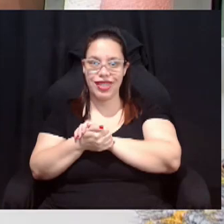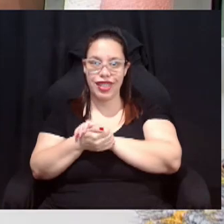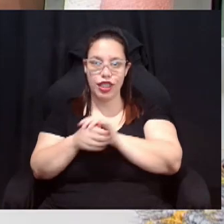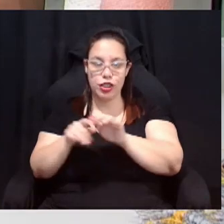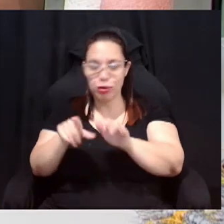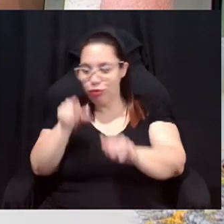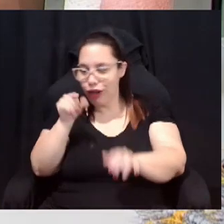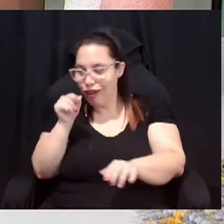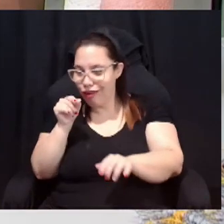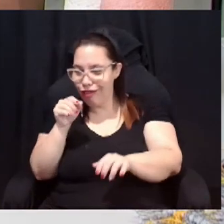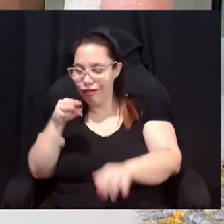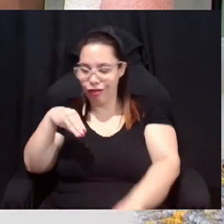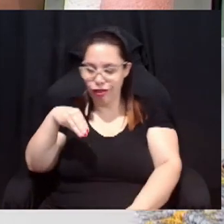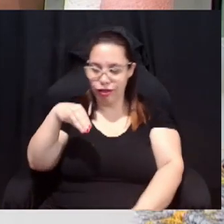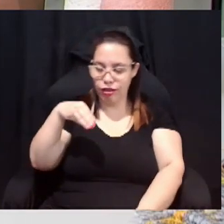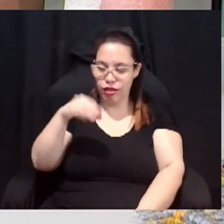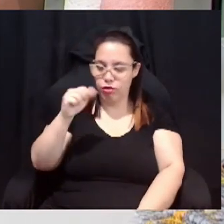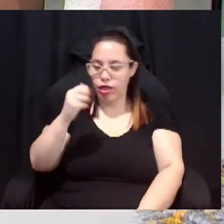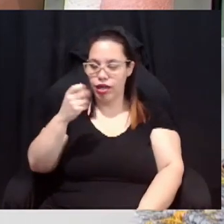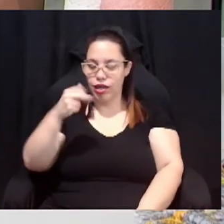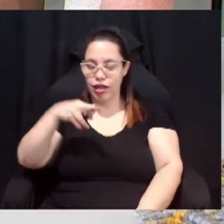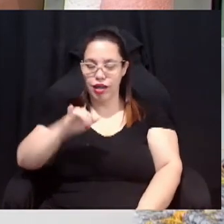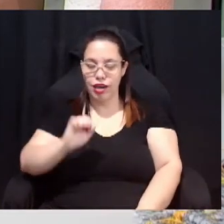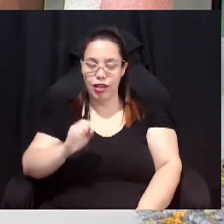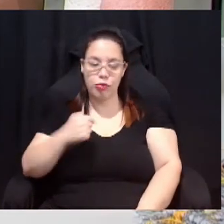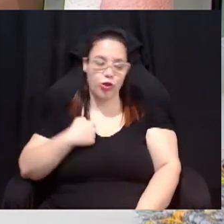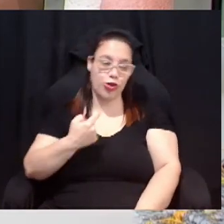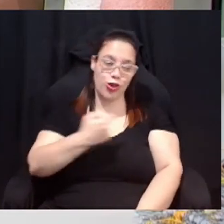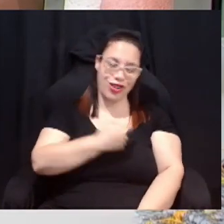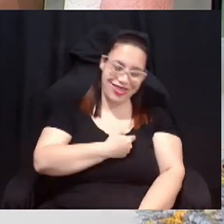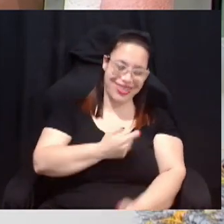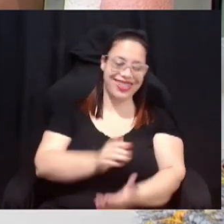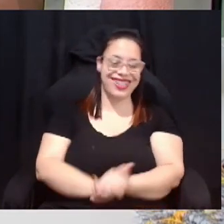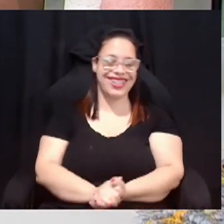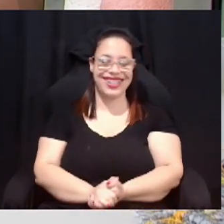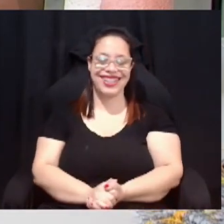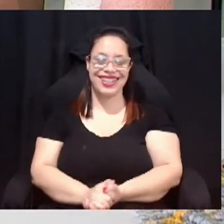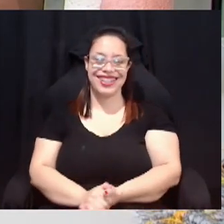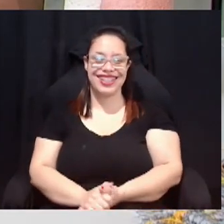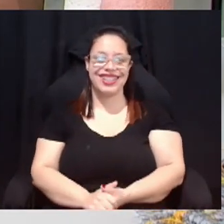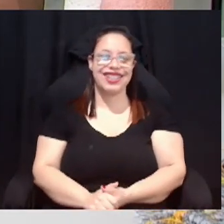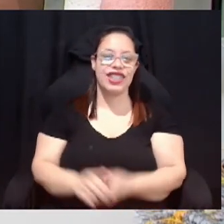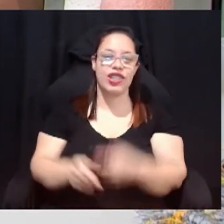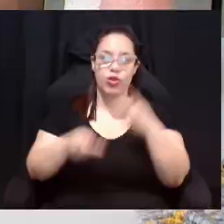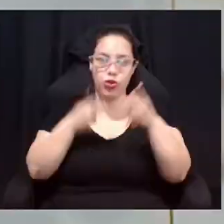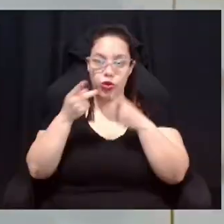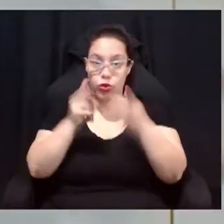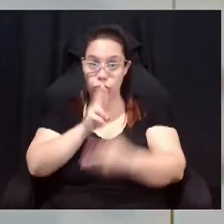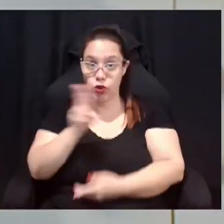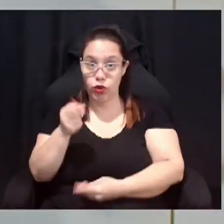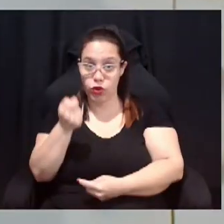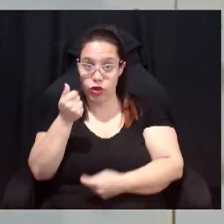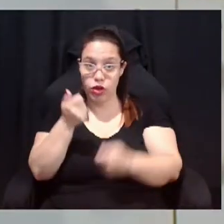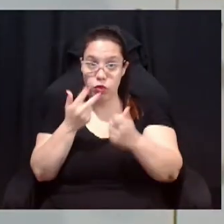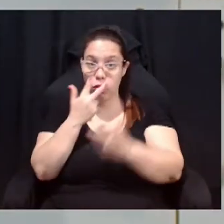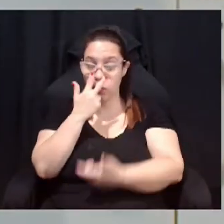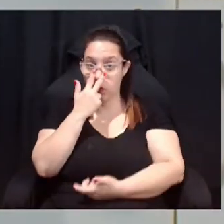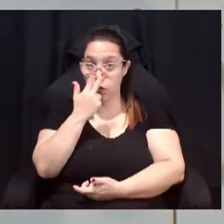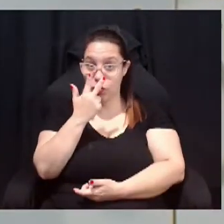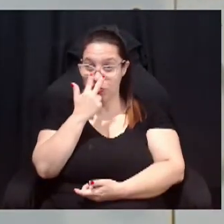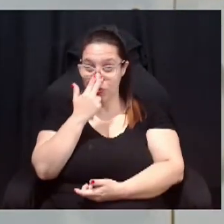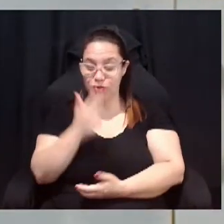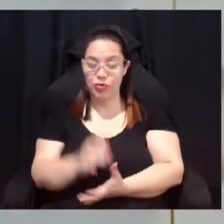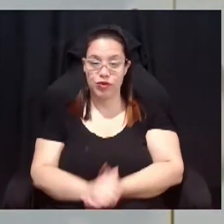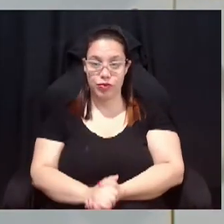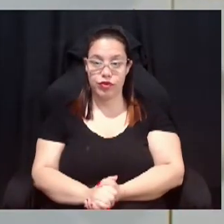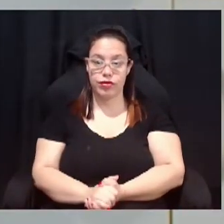macramê é tudo muito nosso, assim. Então a gente vou falando nomes um pouco mais parecidos, assim, com a